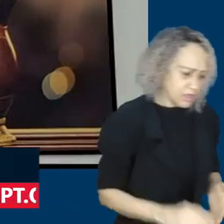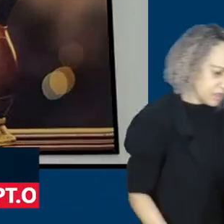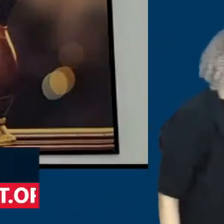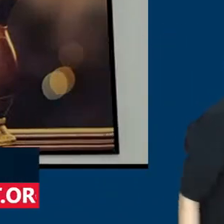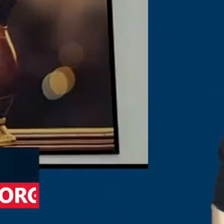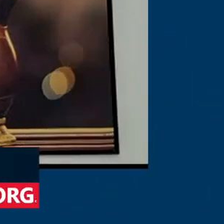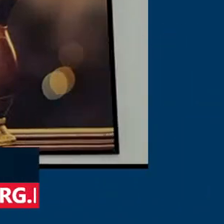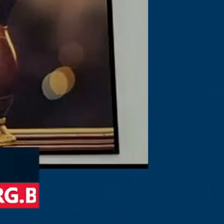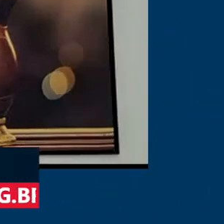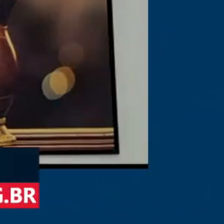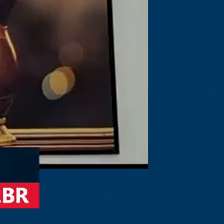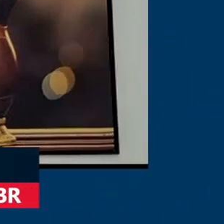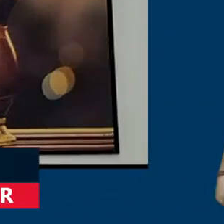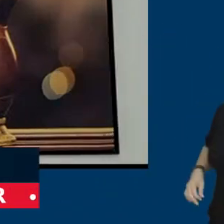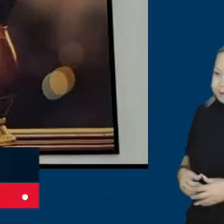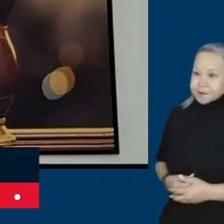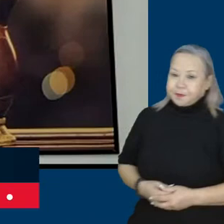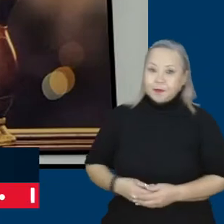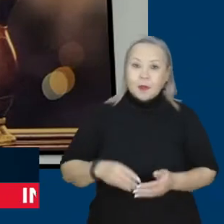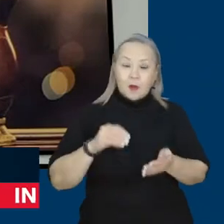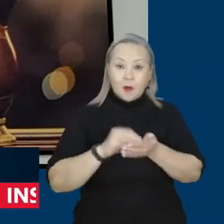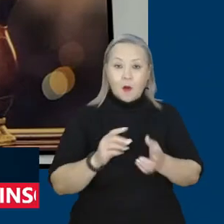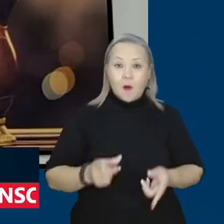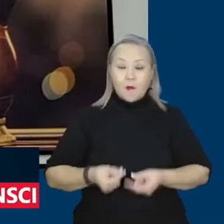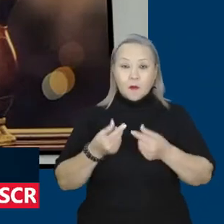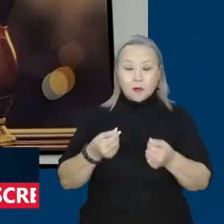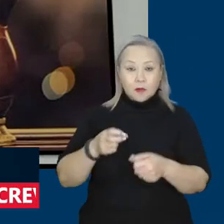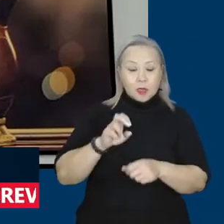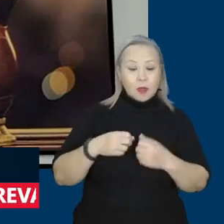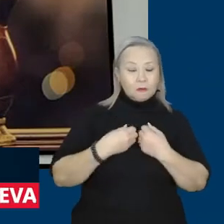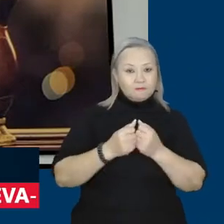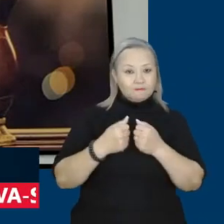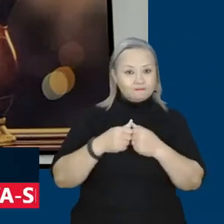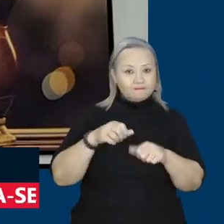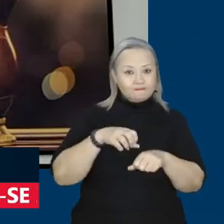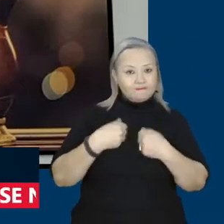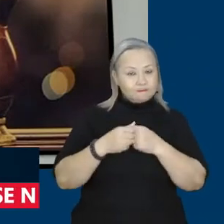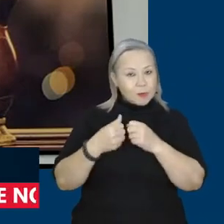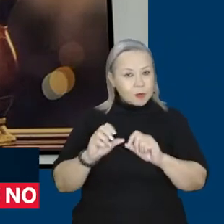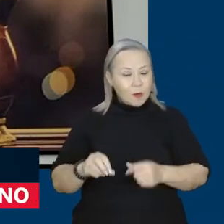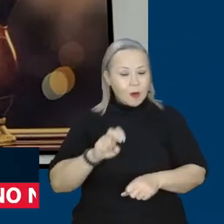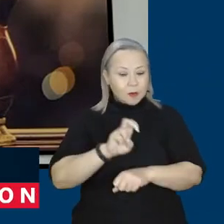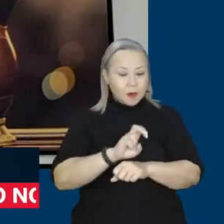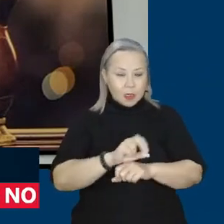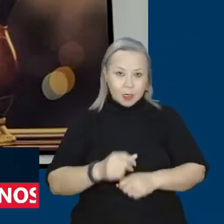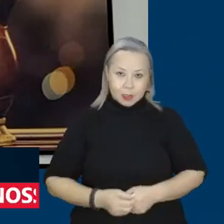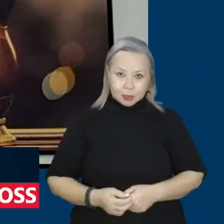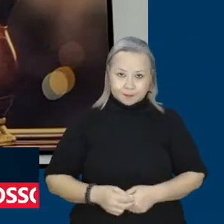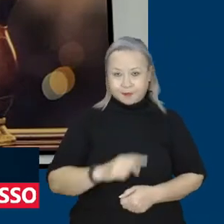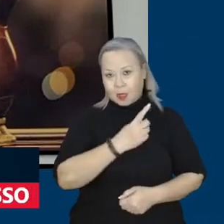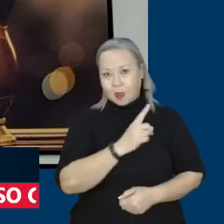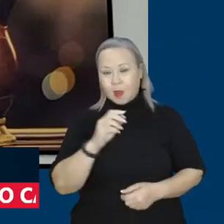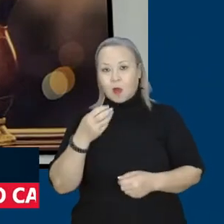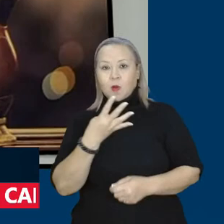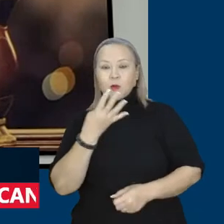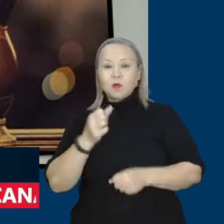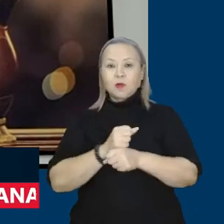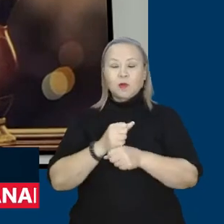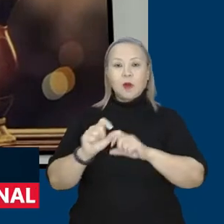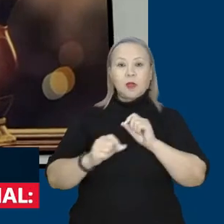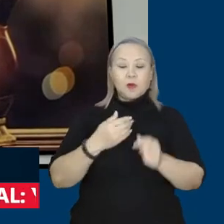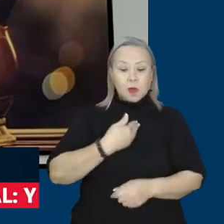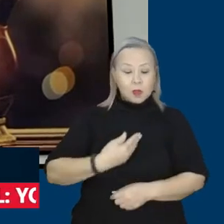transporte para creche Nos últimos quatro anos o governo voltou 90% do investimento